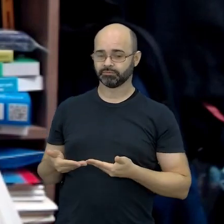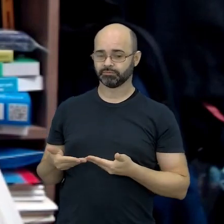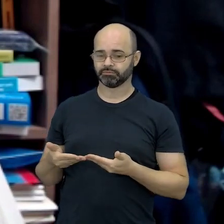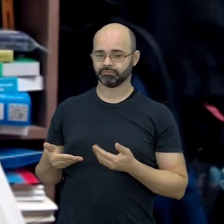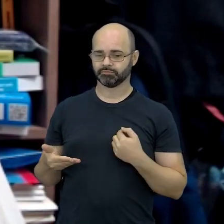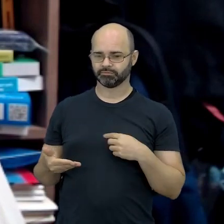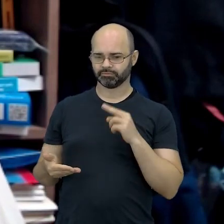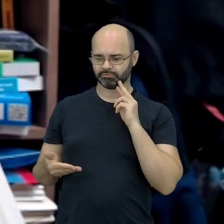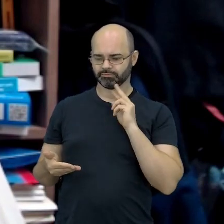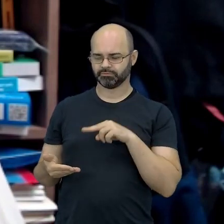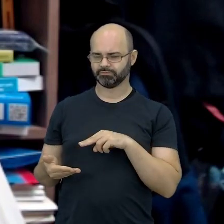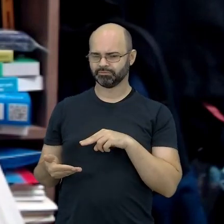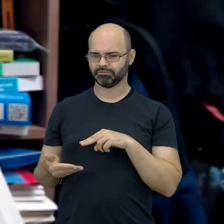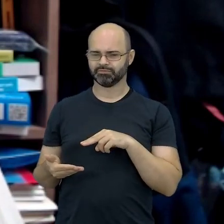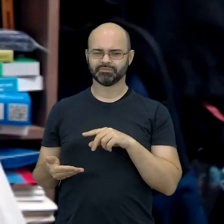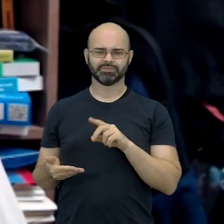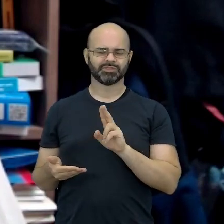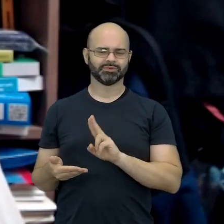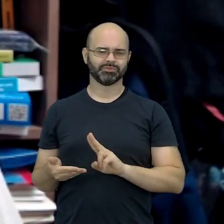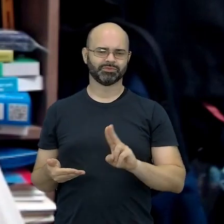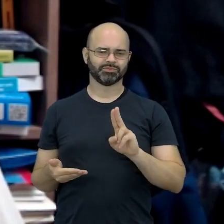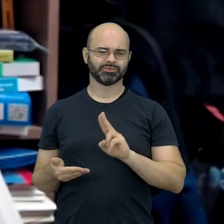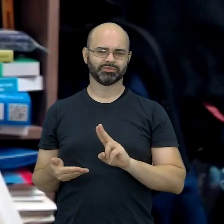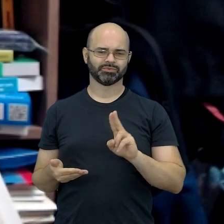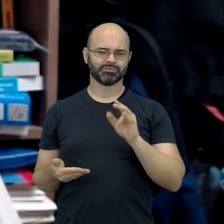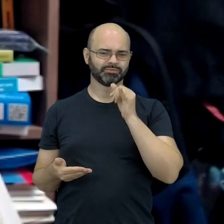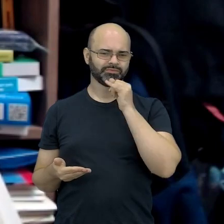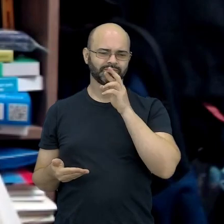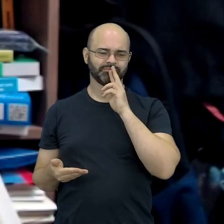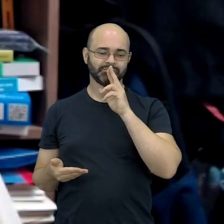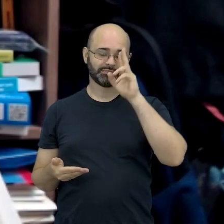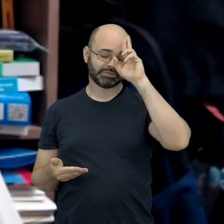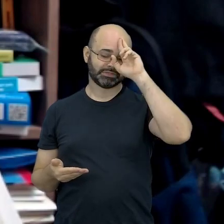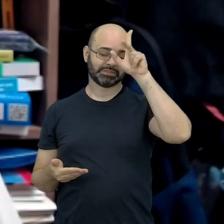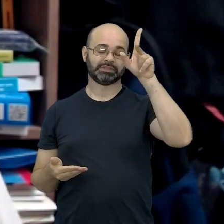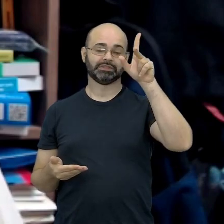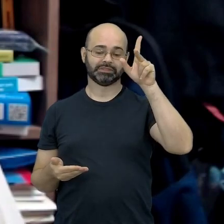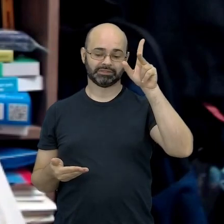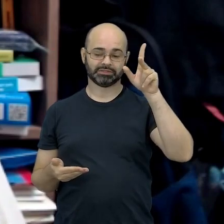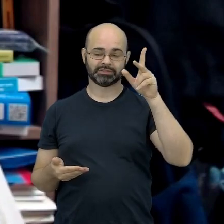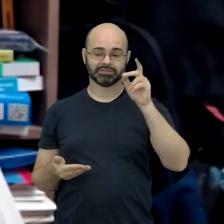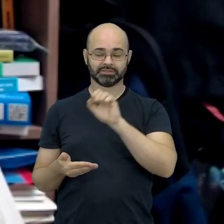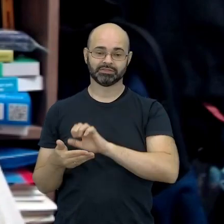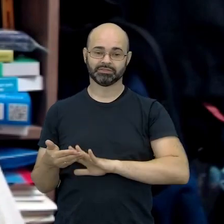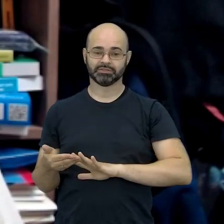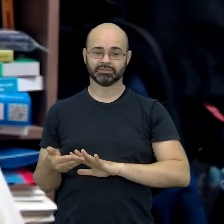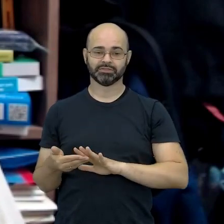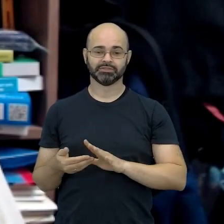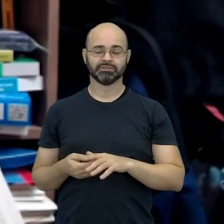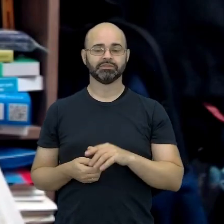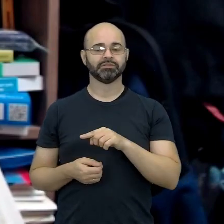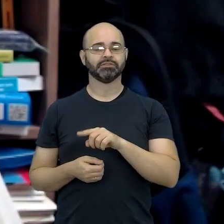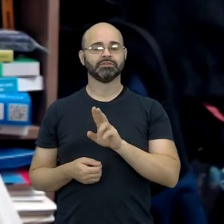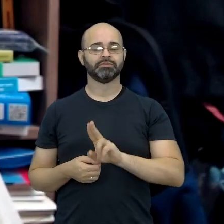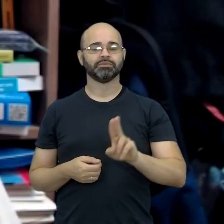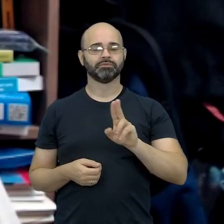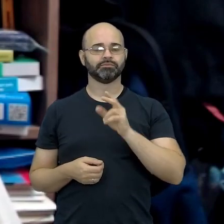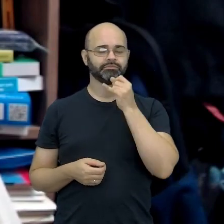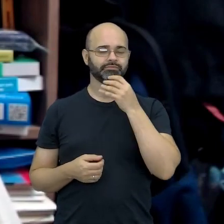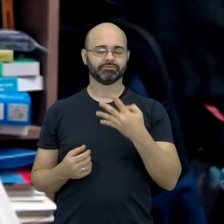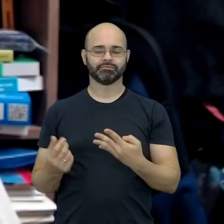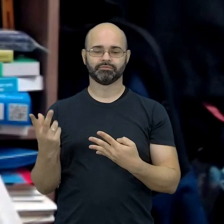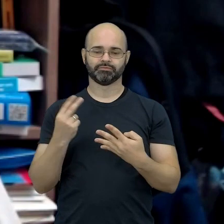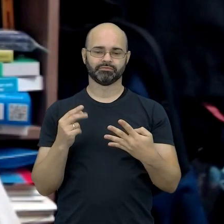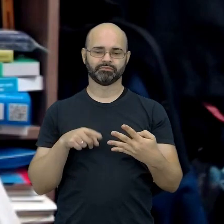ele utilizou, né, que ele teve um equívoco aí na atividade, ele utilizou um